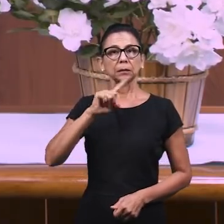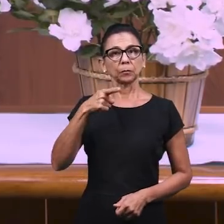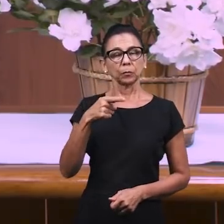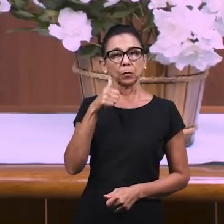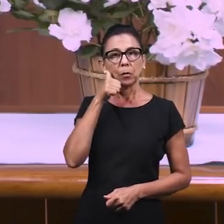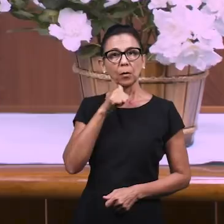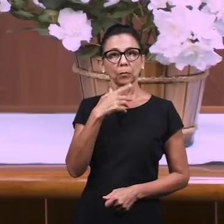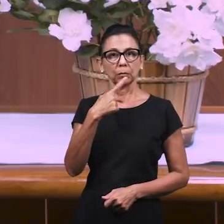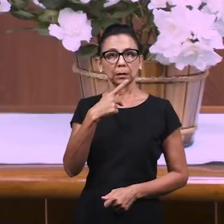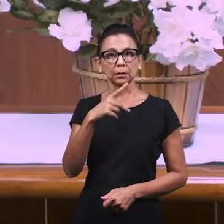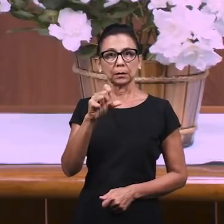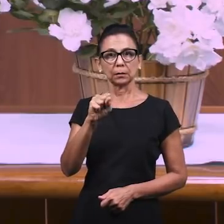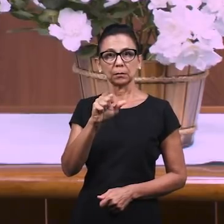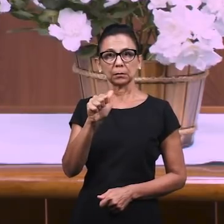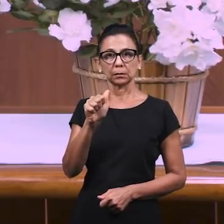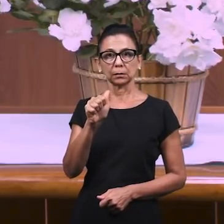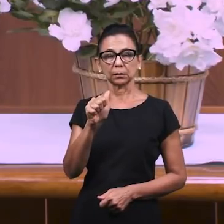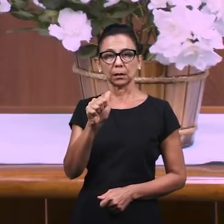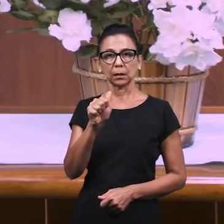Eles morrem ali